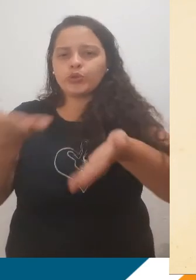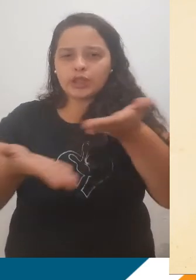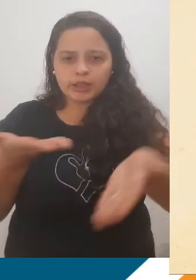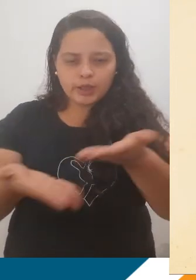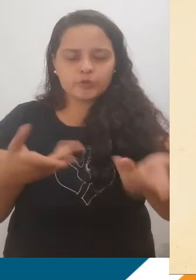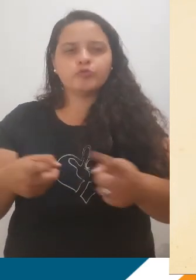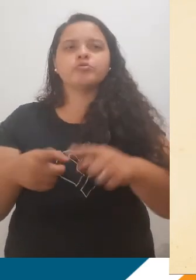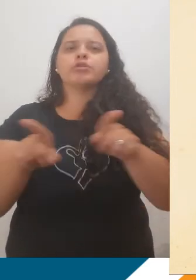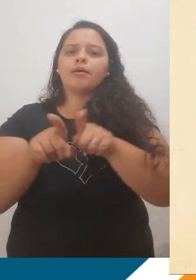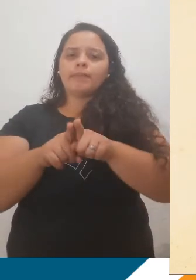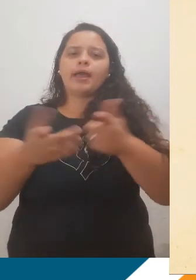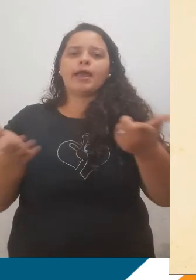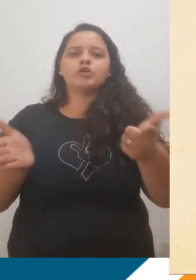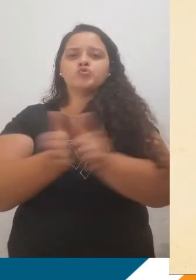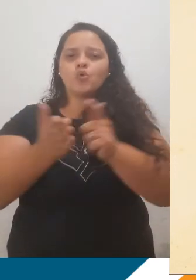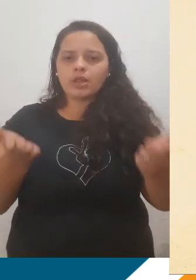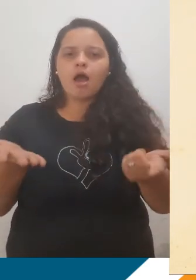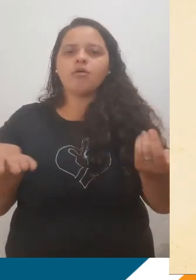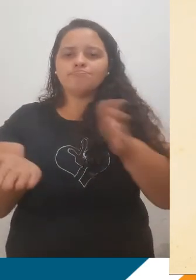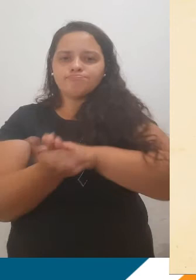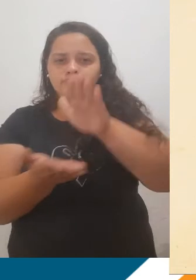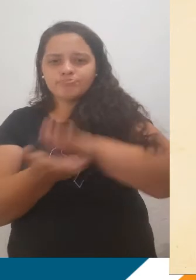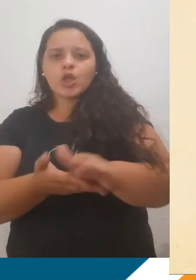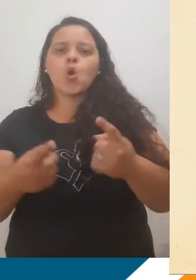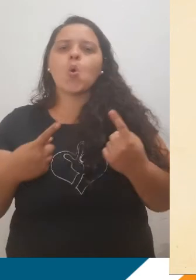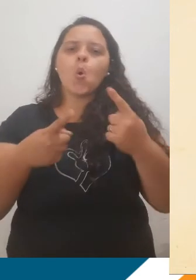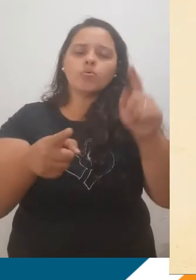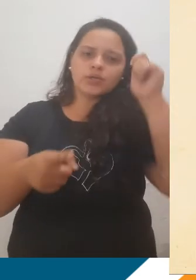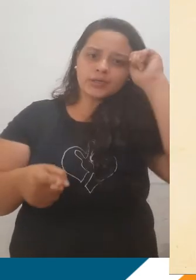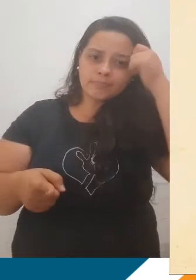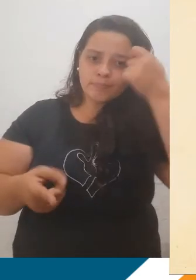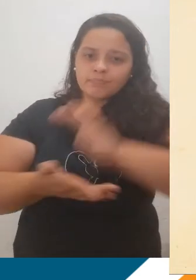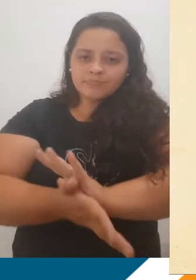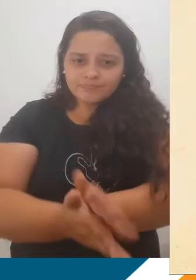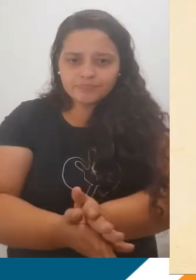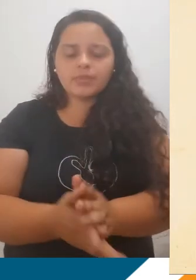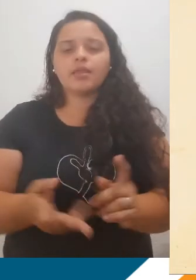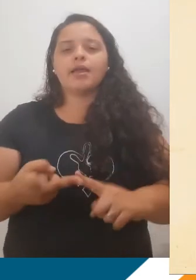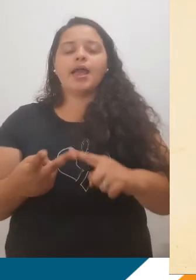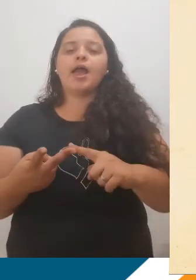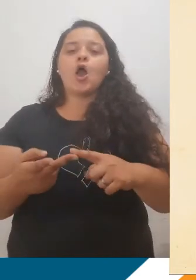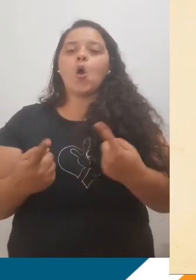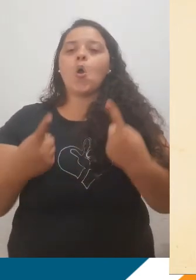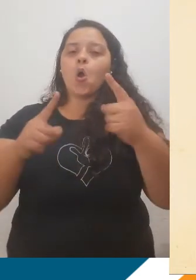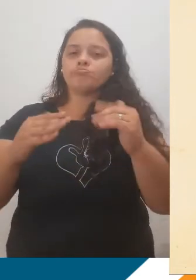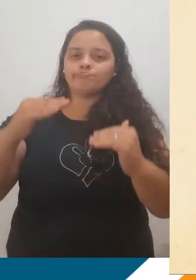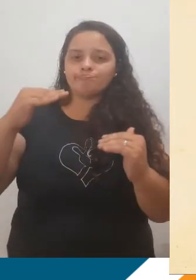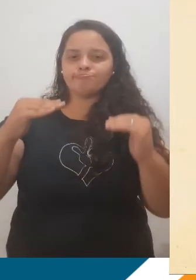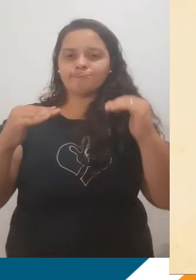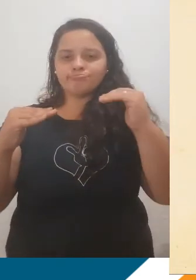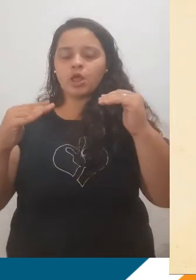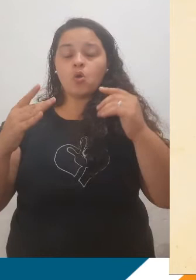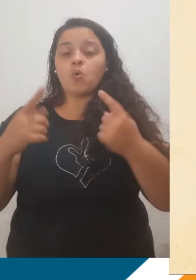jornais defendendo o combate ao racismo, o combate à desigualdade racial. Então é um movimento que